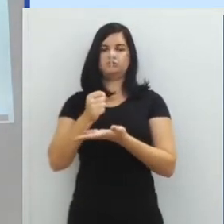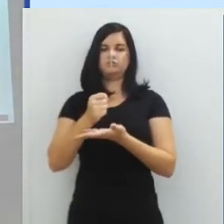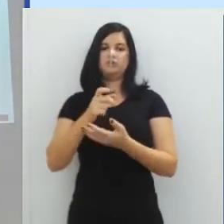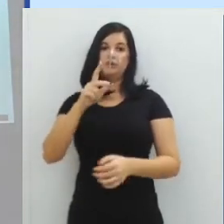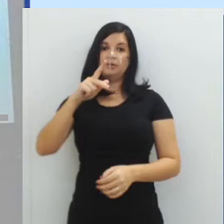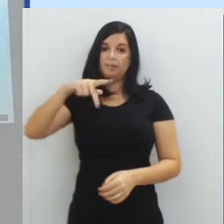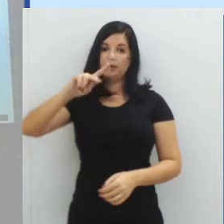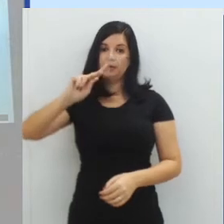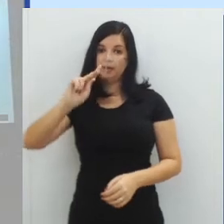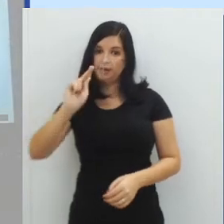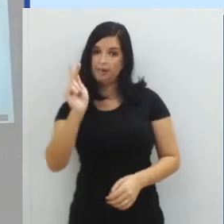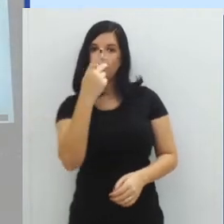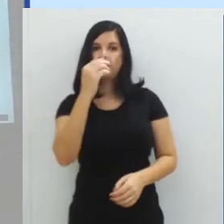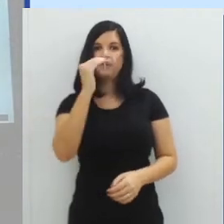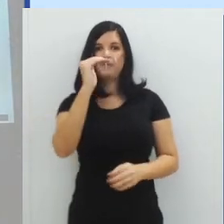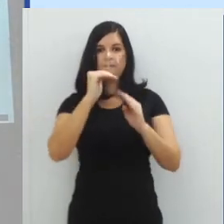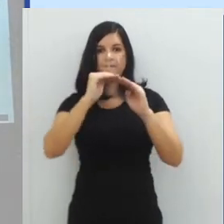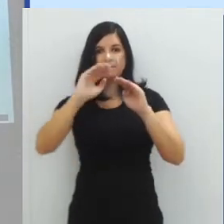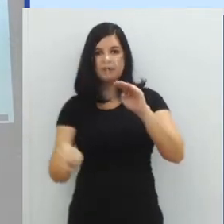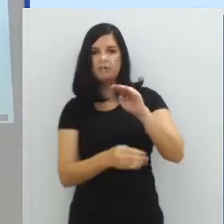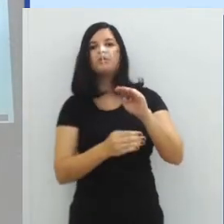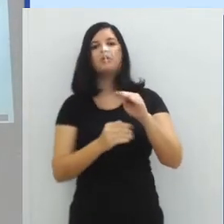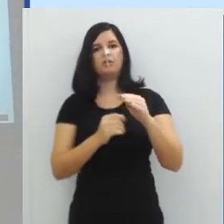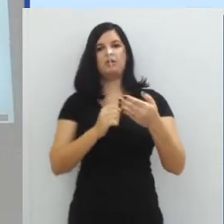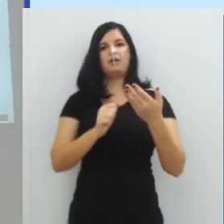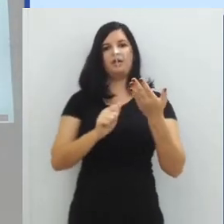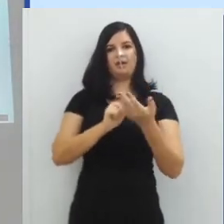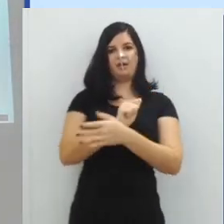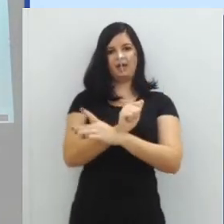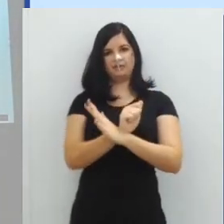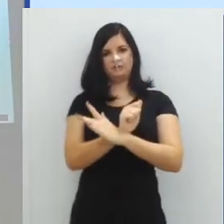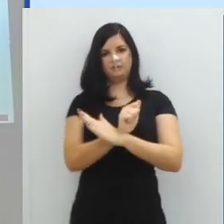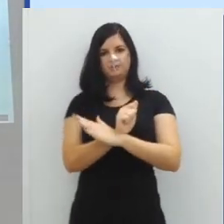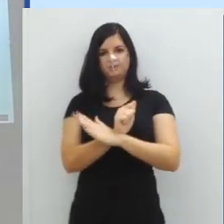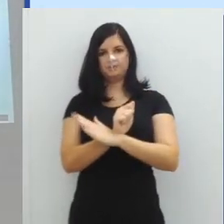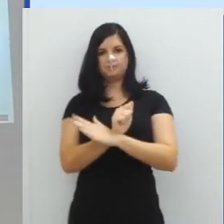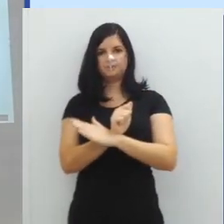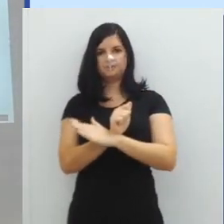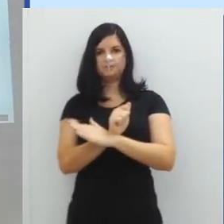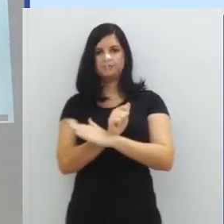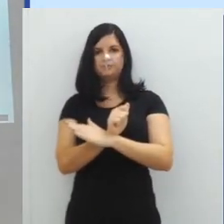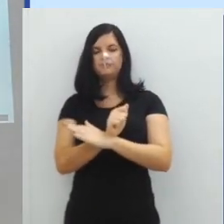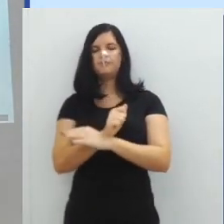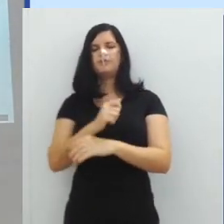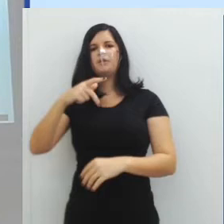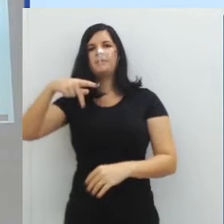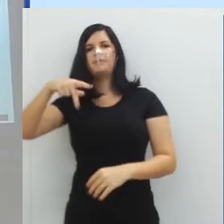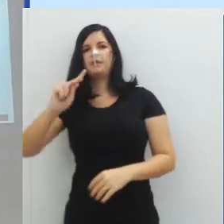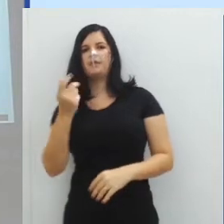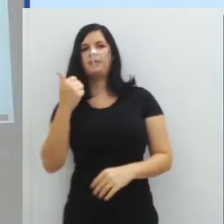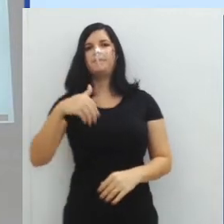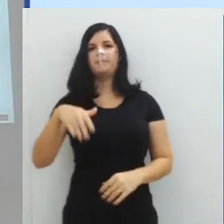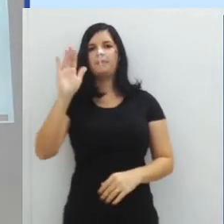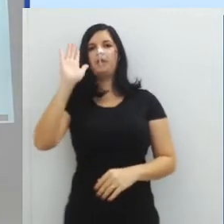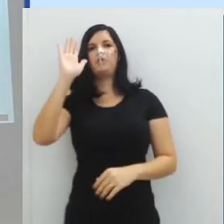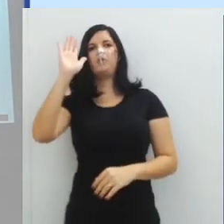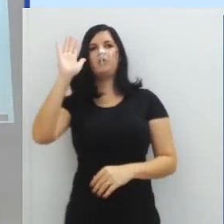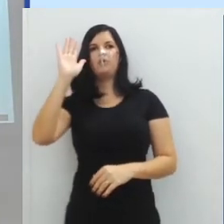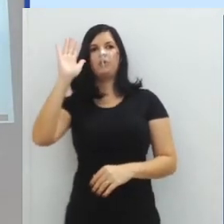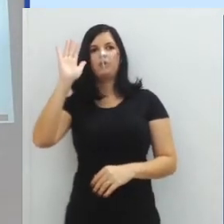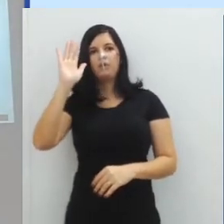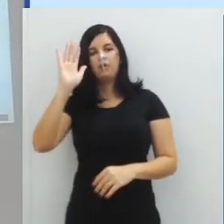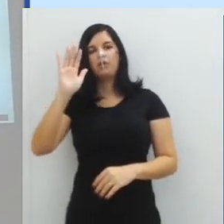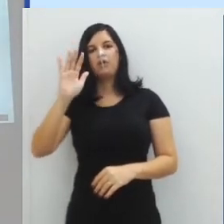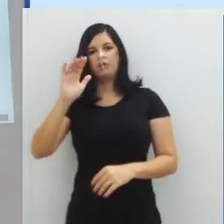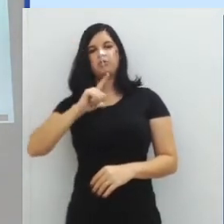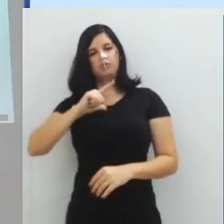menor o pH, mais ácido, tá certo? Porque quanto maior o pH, quer dizer que